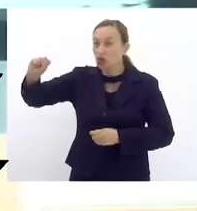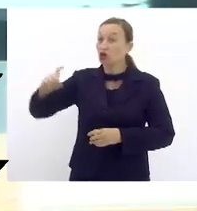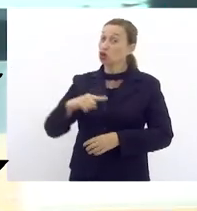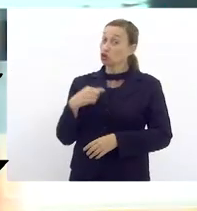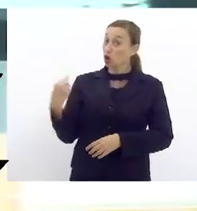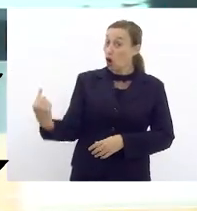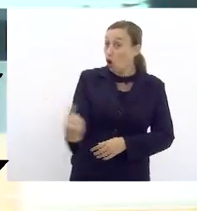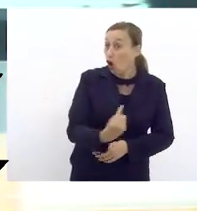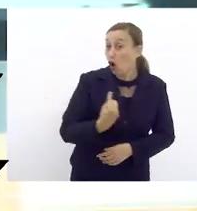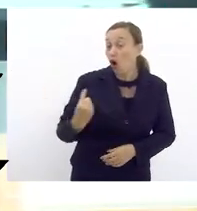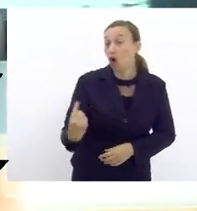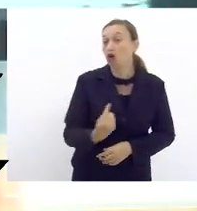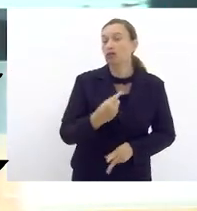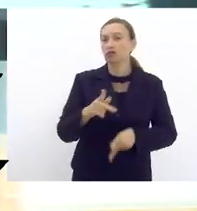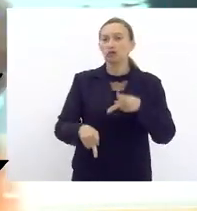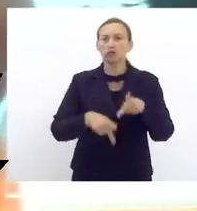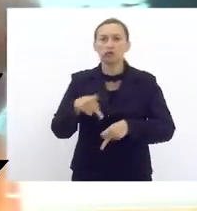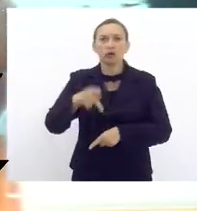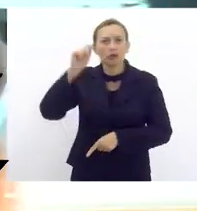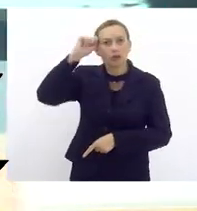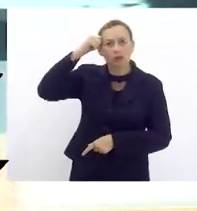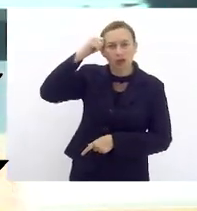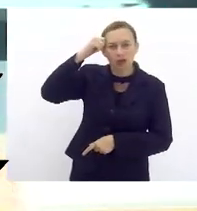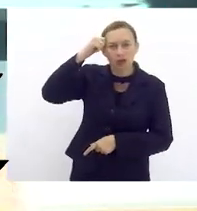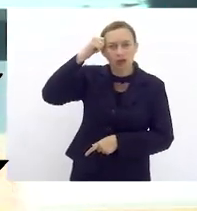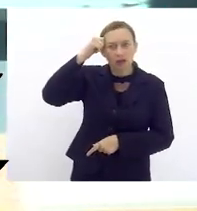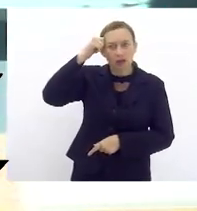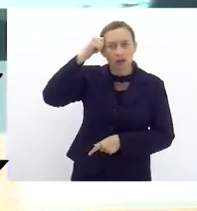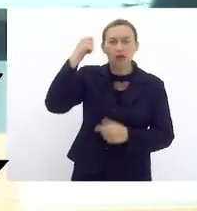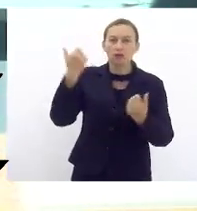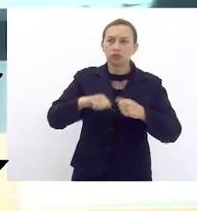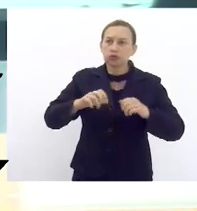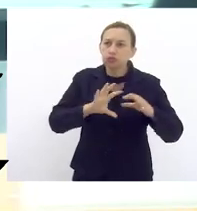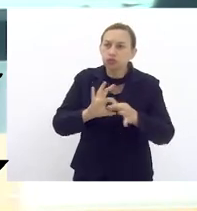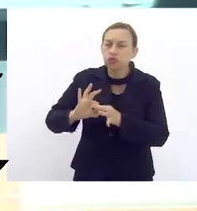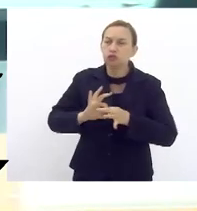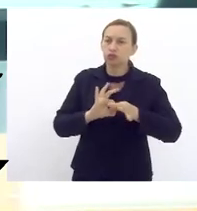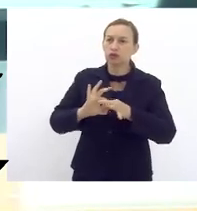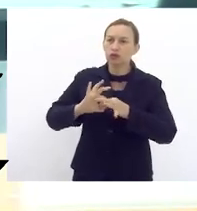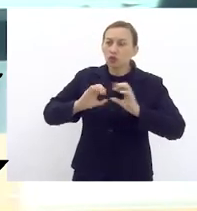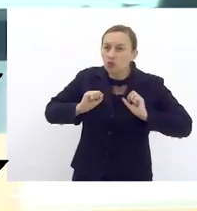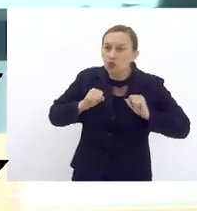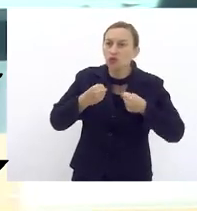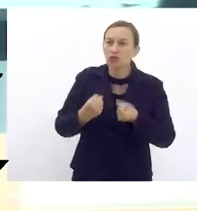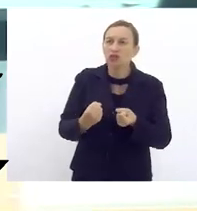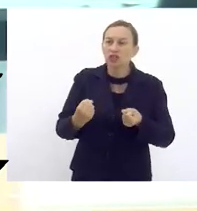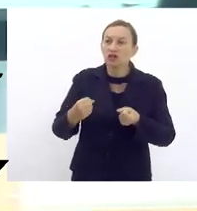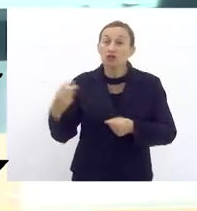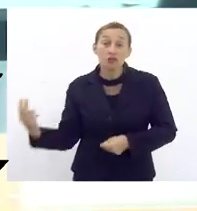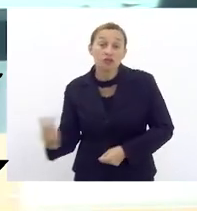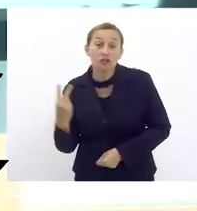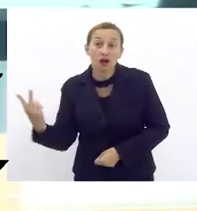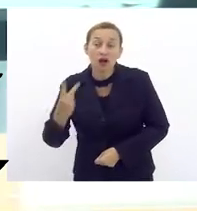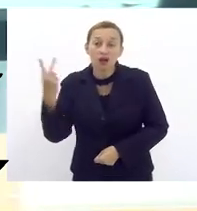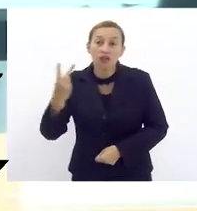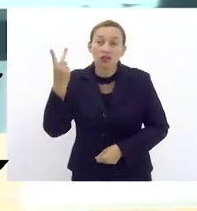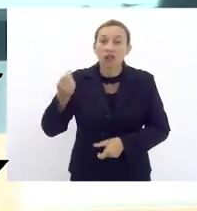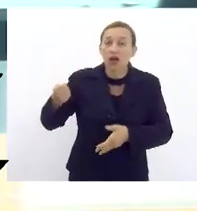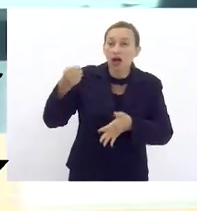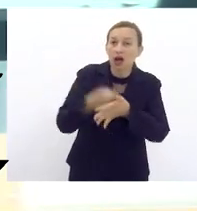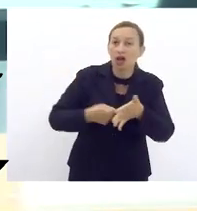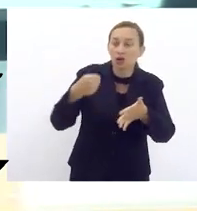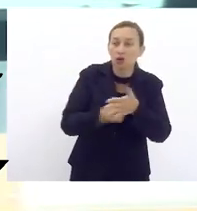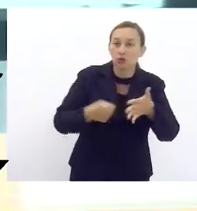nós somos um povo preto que devemos nos unir e nos fortalecer valorizar as lutas